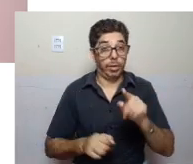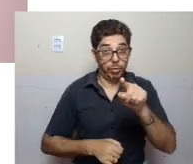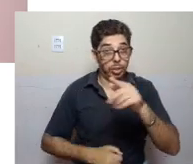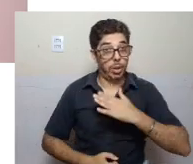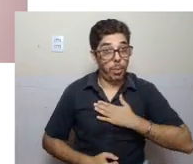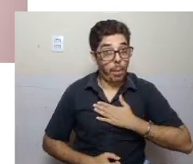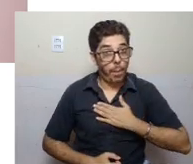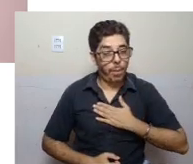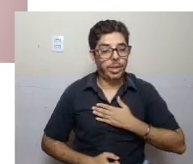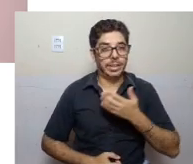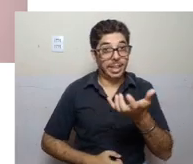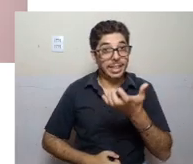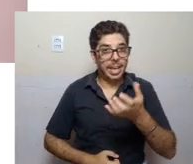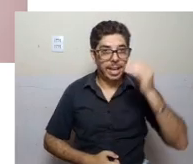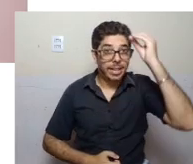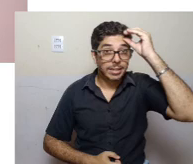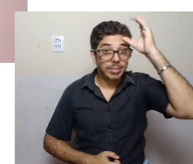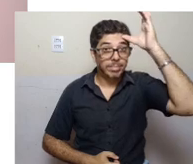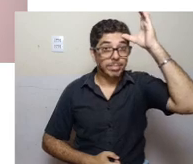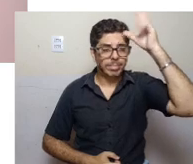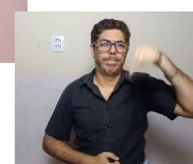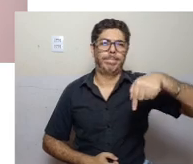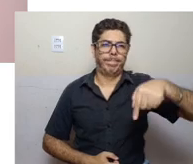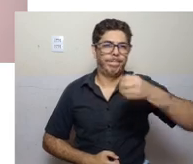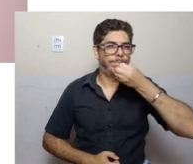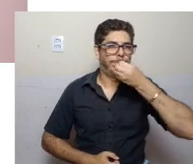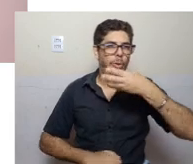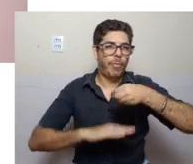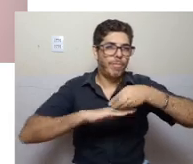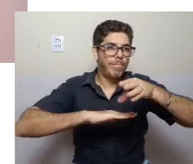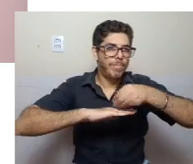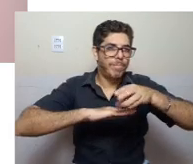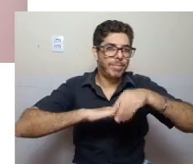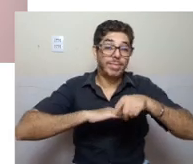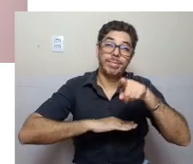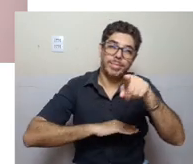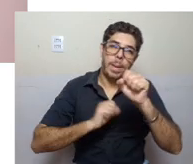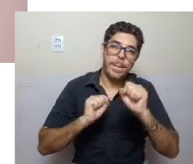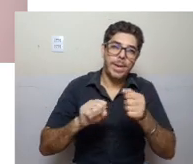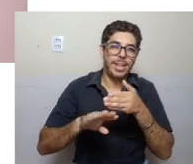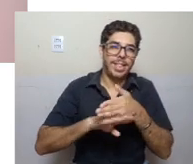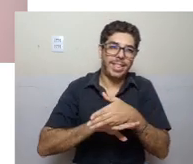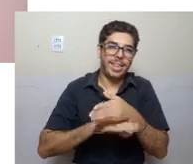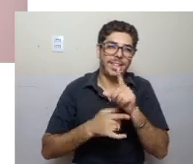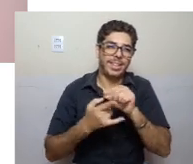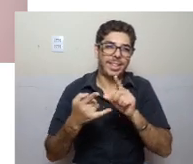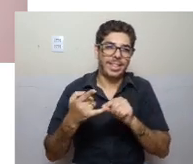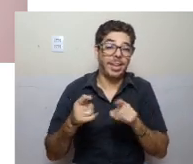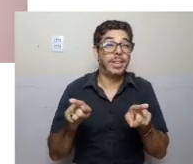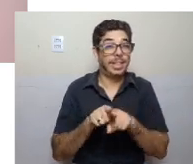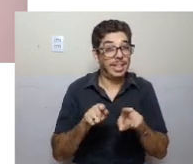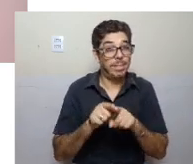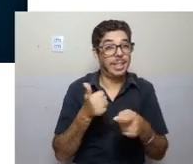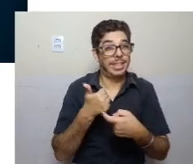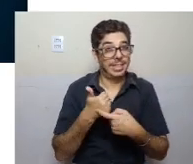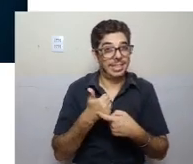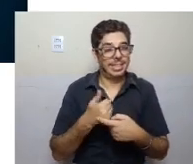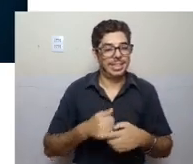Se quer continuar a expandir o seu conhecimento, aqui você tem uma boa fonte de conteúdo. Se inscreva no canal e ative agora o seu